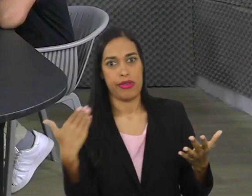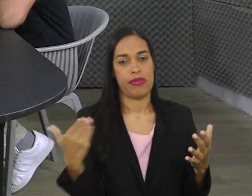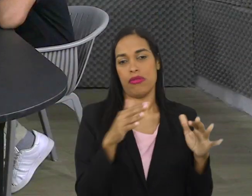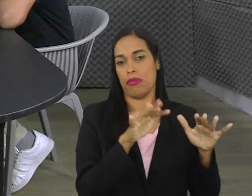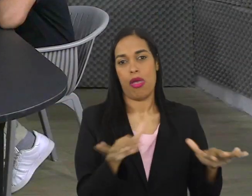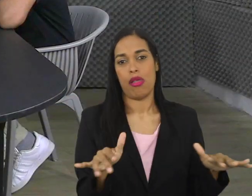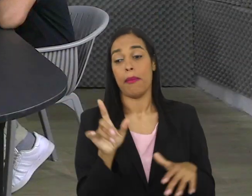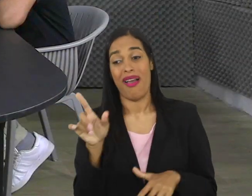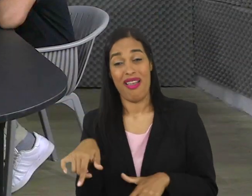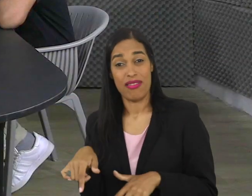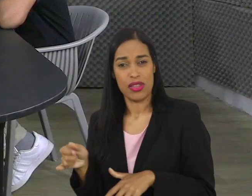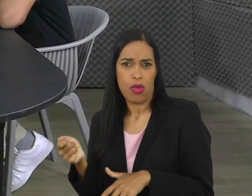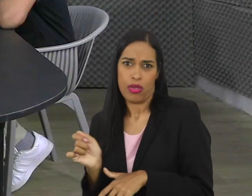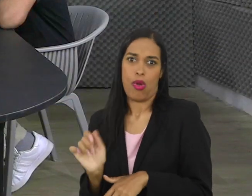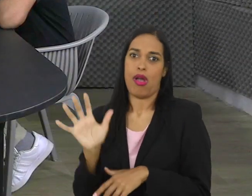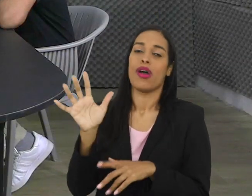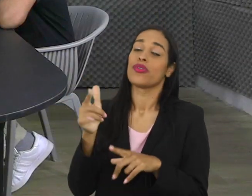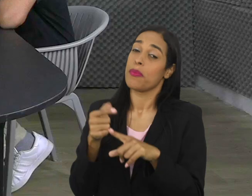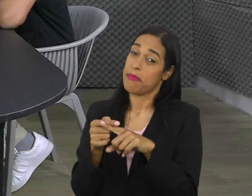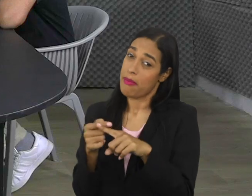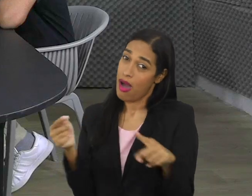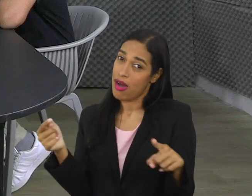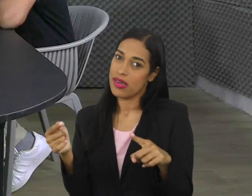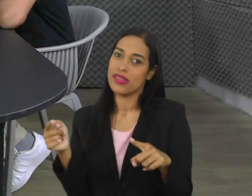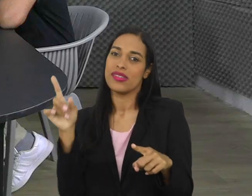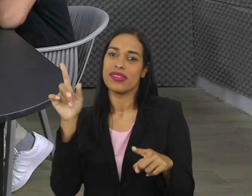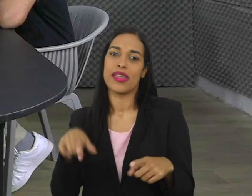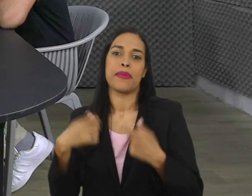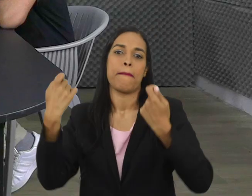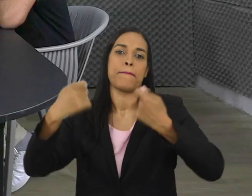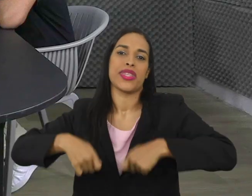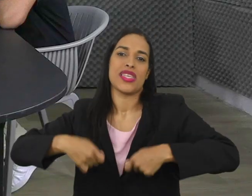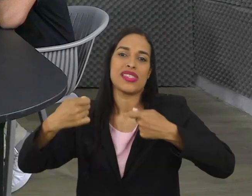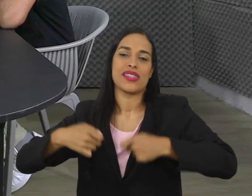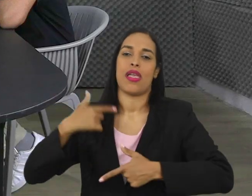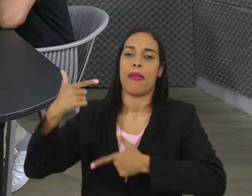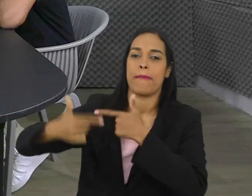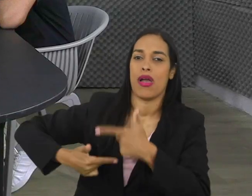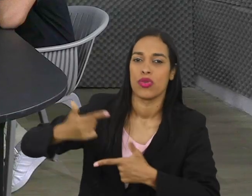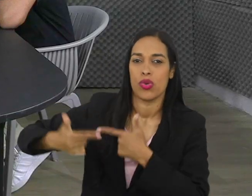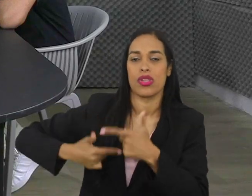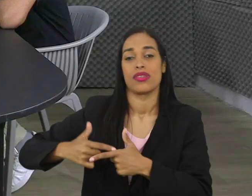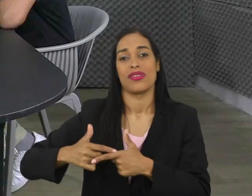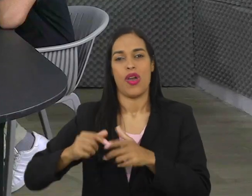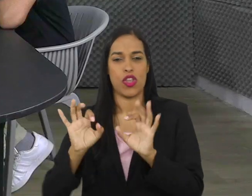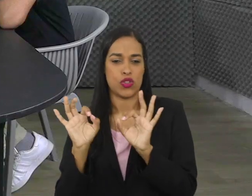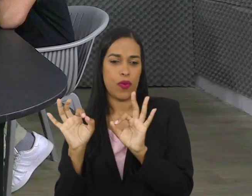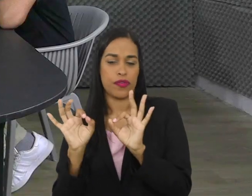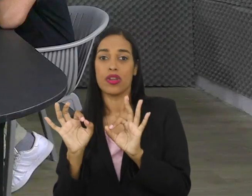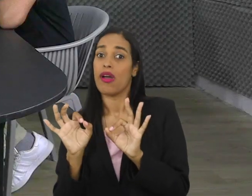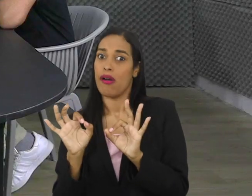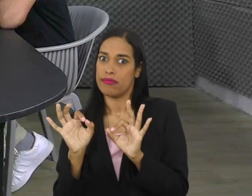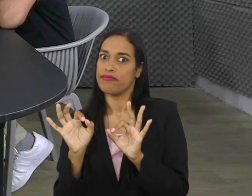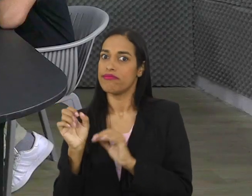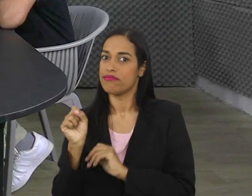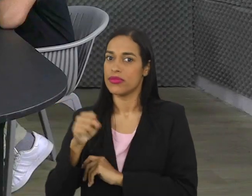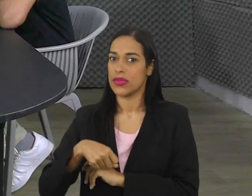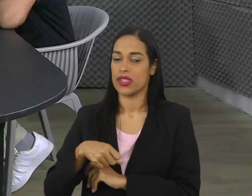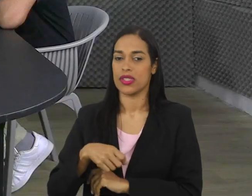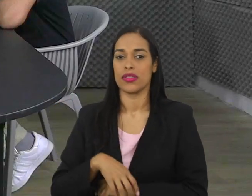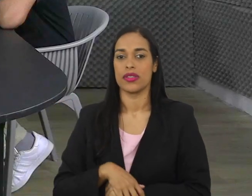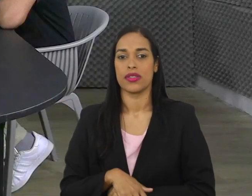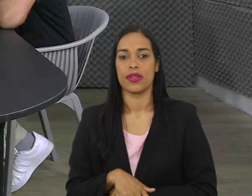conhecidos, né? A alfaia não é um instrumento tão caro, agora é um instrumento de altíssima manutenção, né? É um instrumento sofisticado, embora não